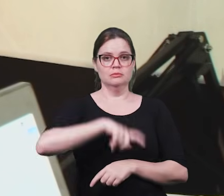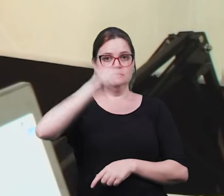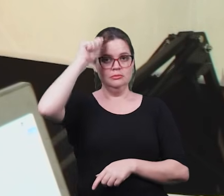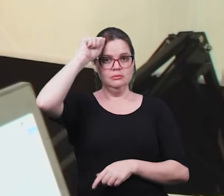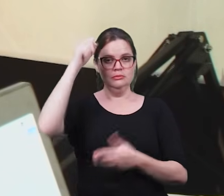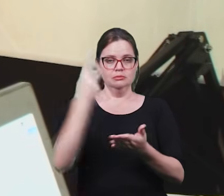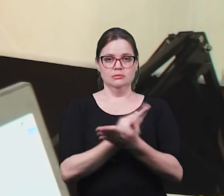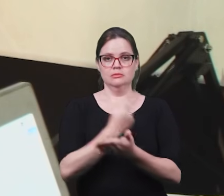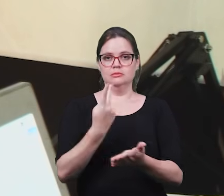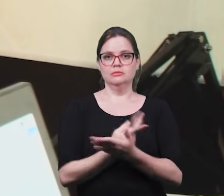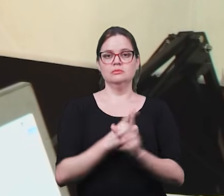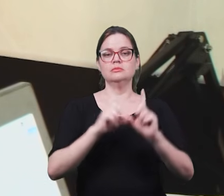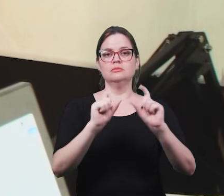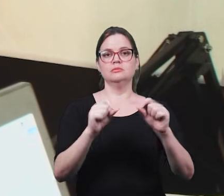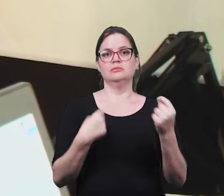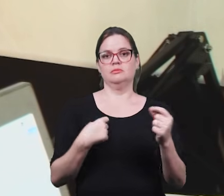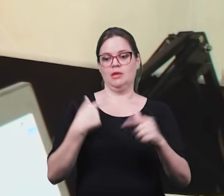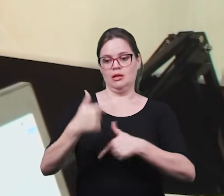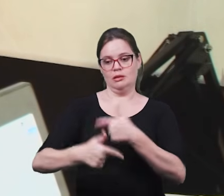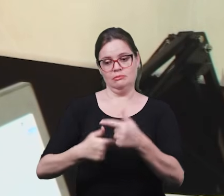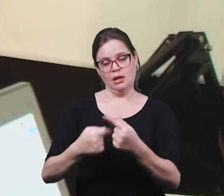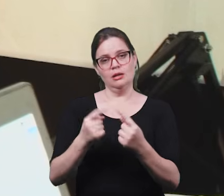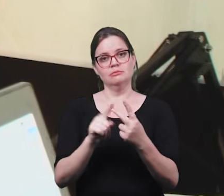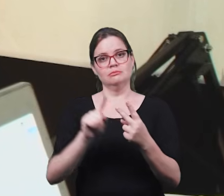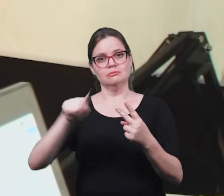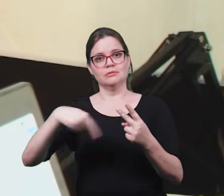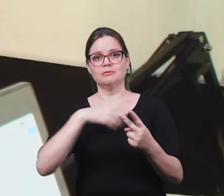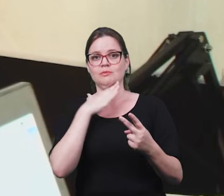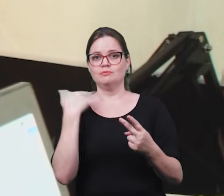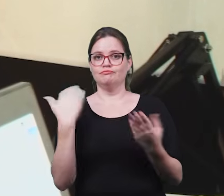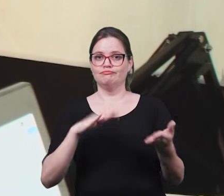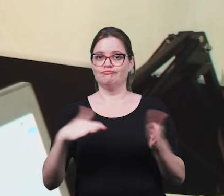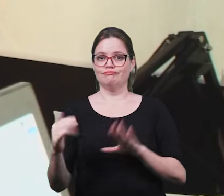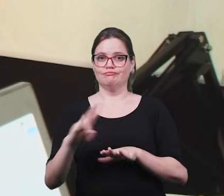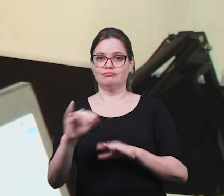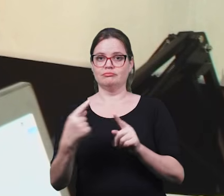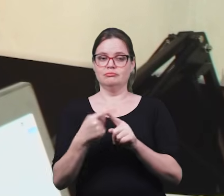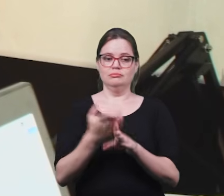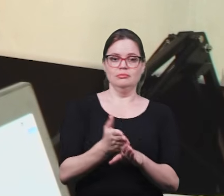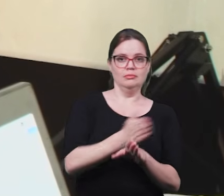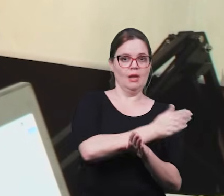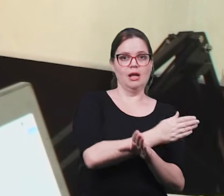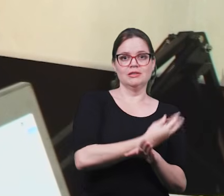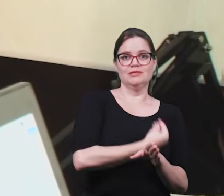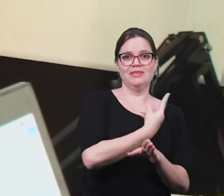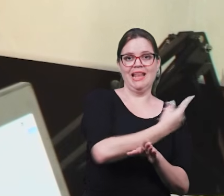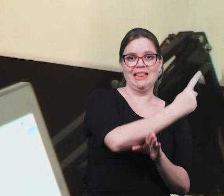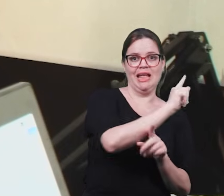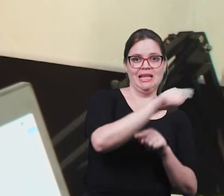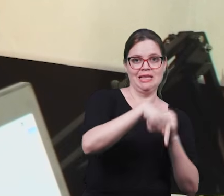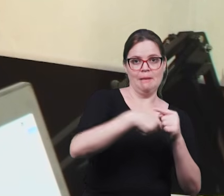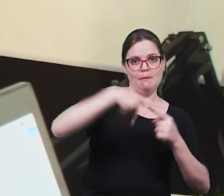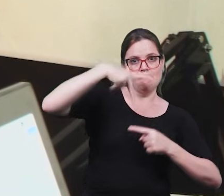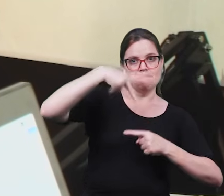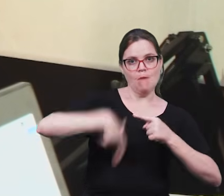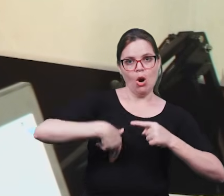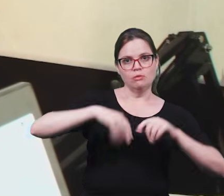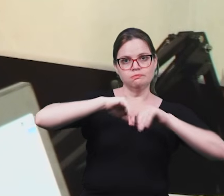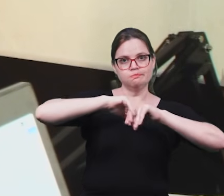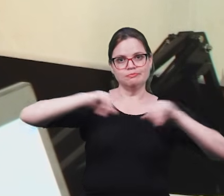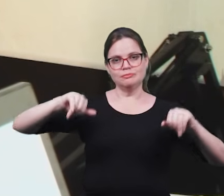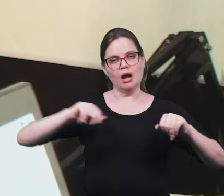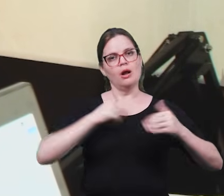foi exatamente o aspecto de trabalhar e morrer. Duas coisas que tiram, que impedem a comunhão do homem com Deus. E nós